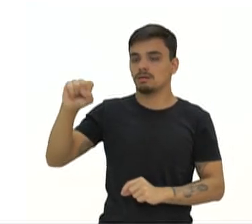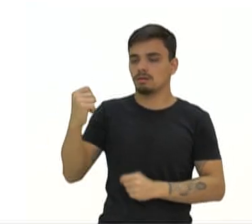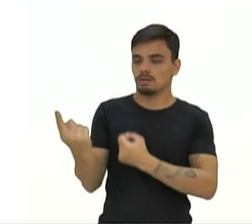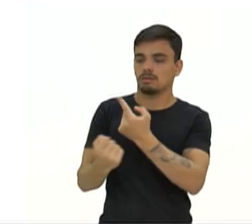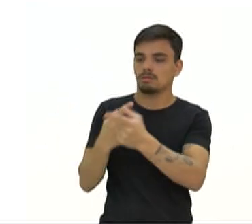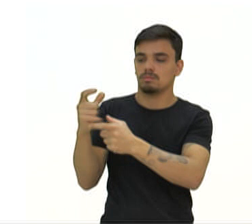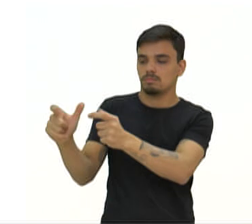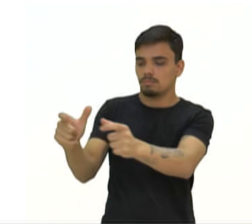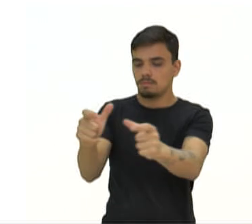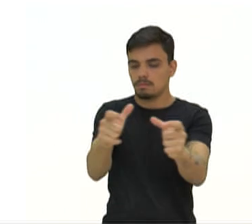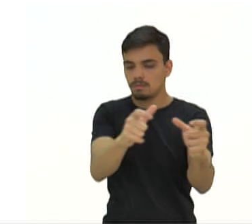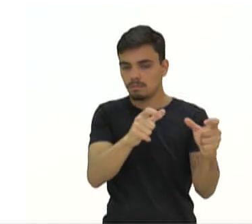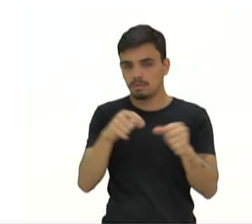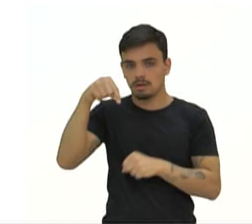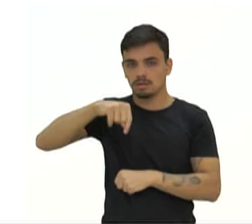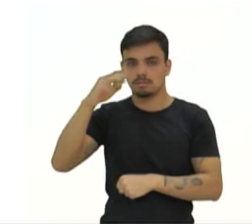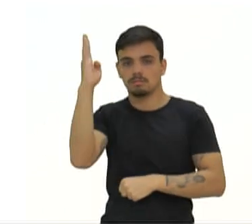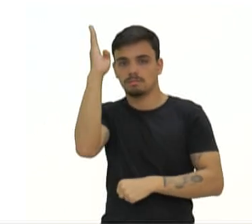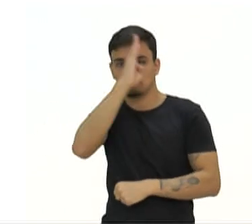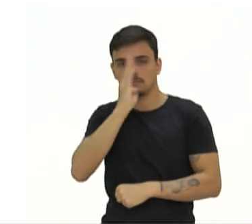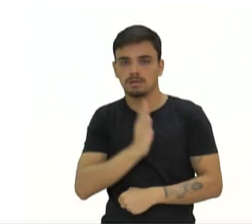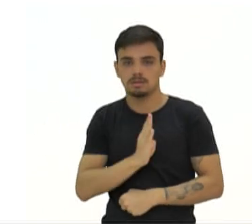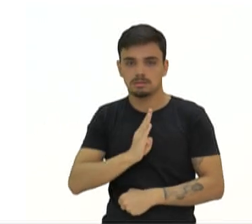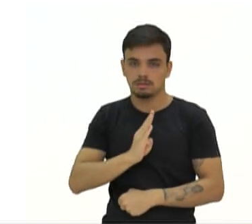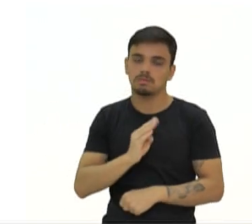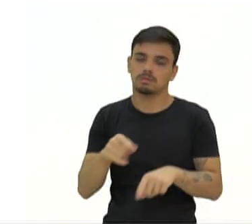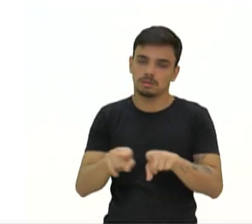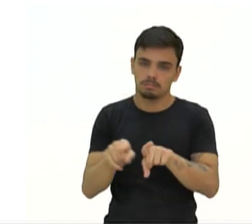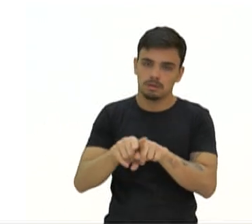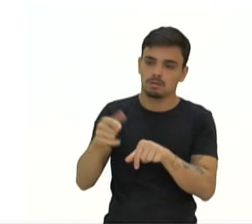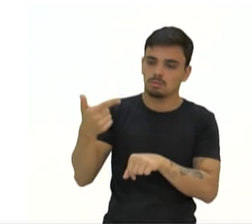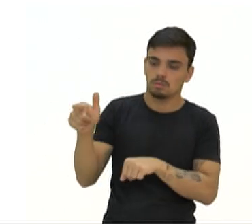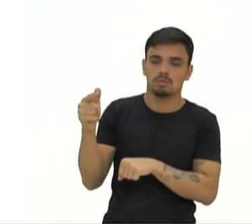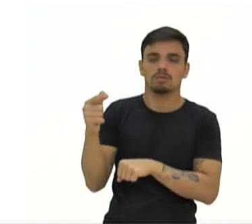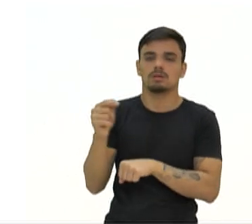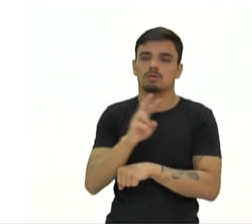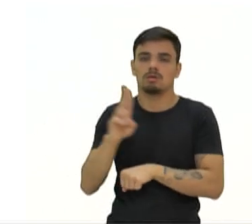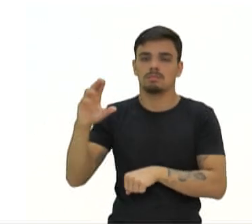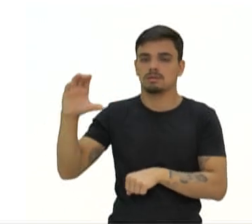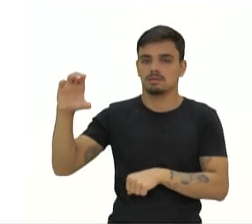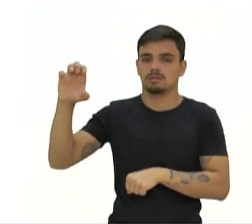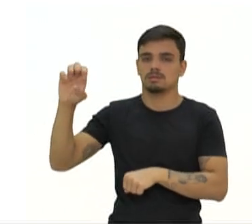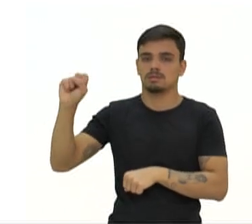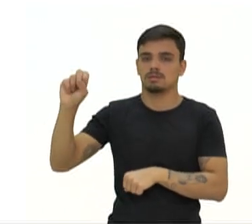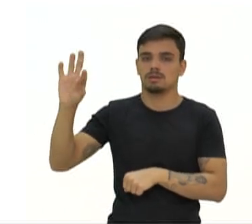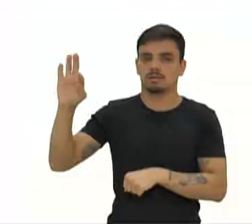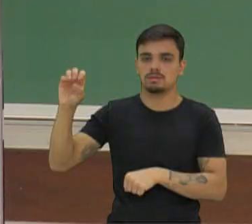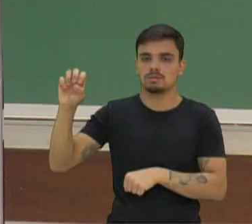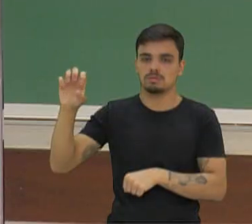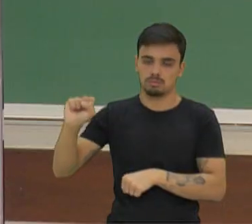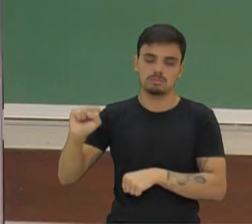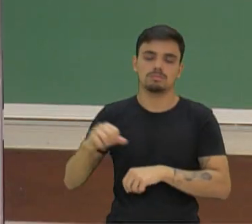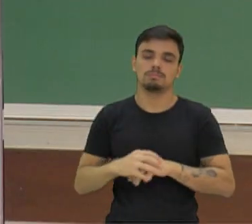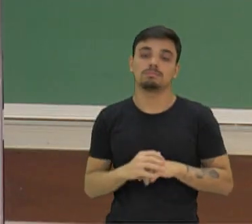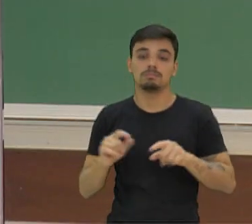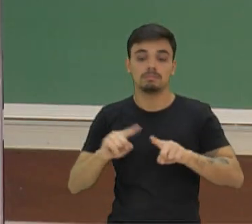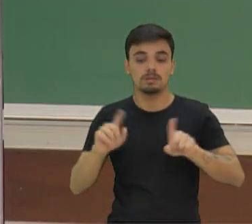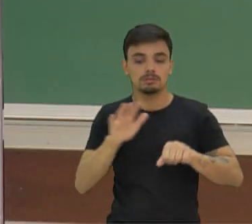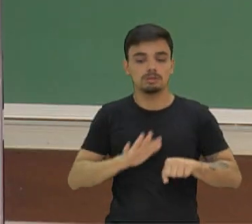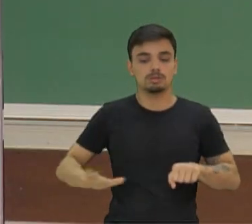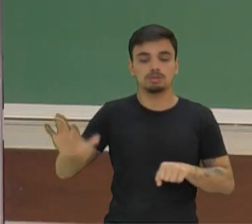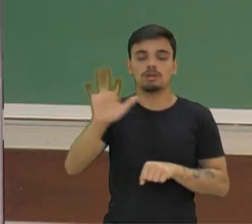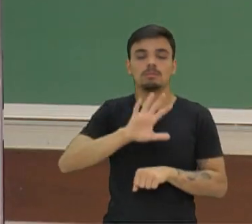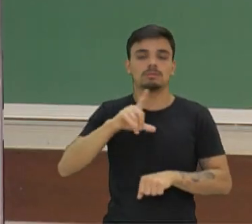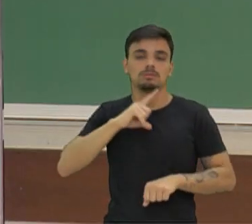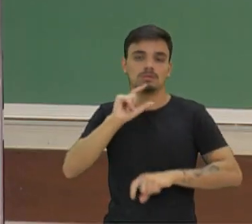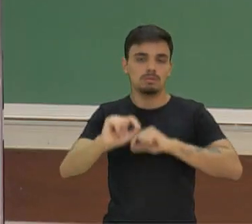regiões do Brasil, bem como outras usam o nome de cestos. Tá? Então, geralmente, né, nós